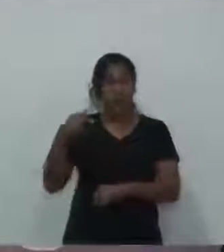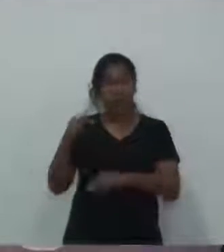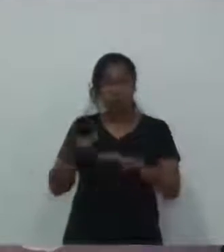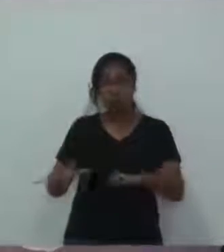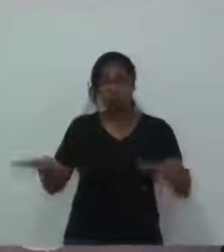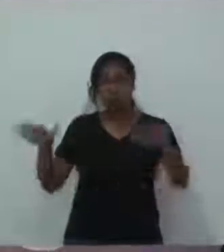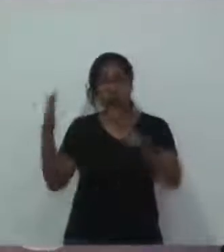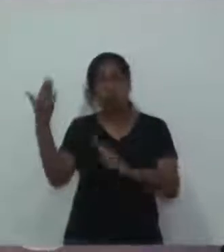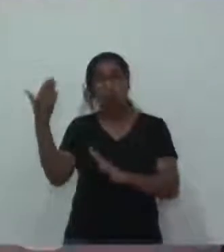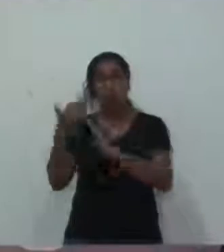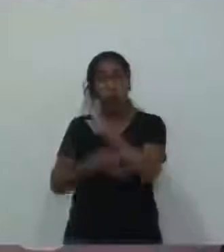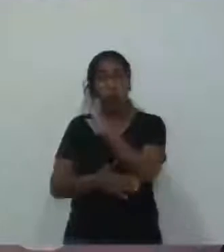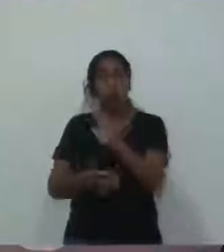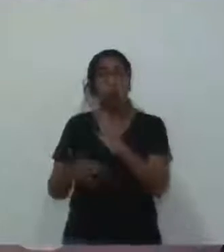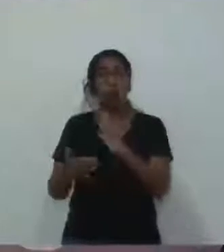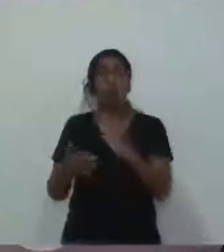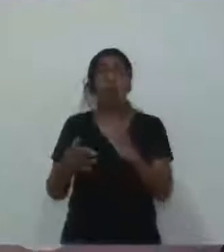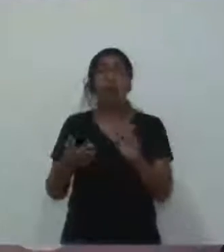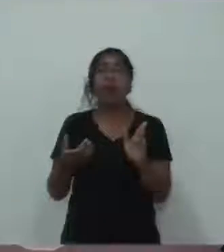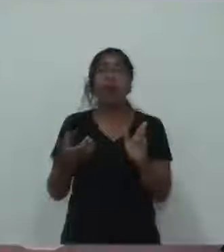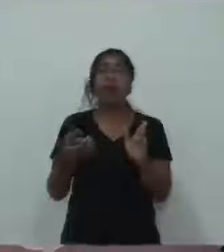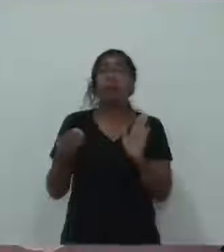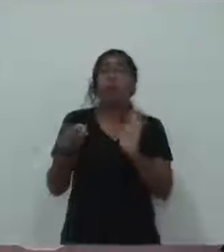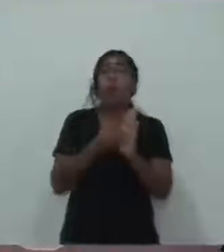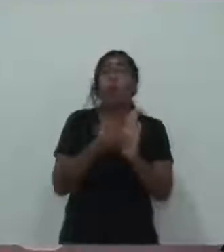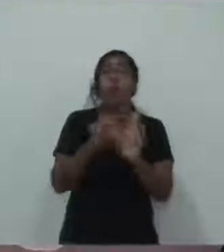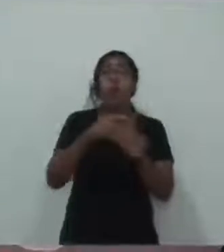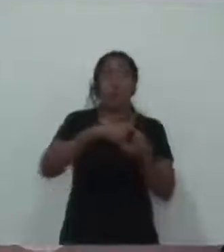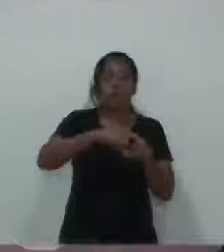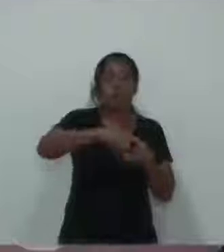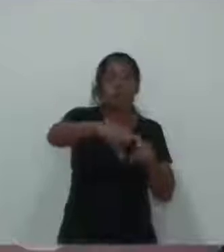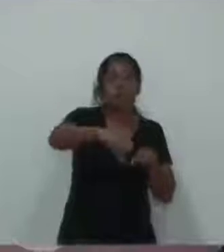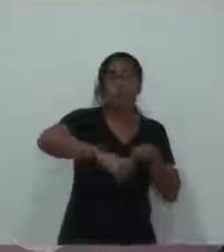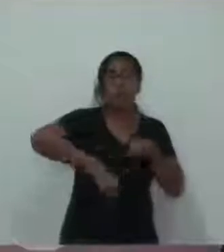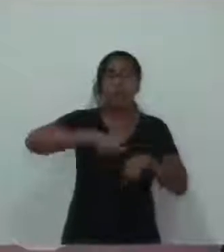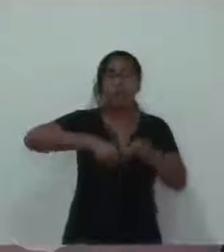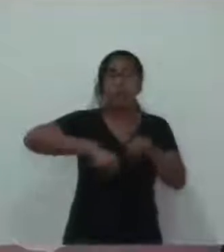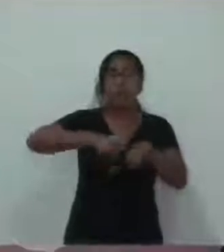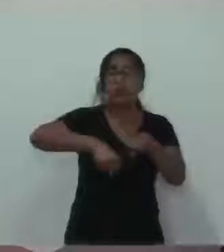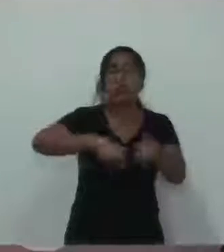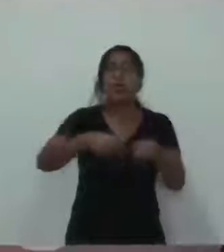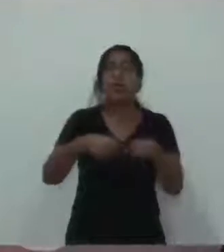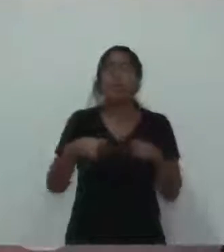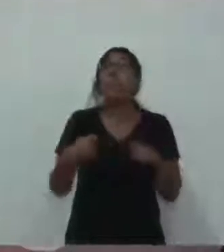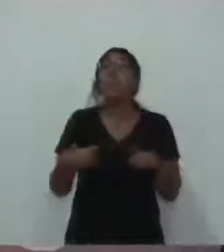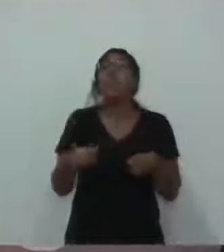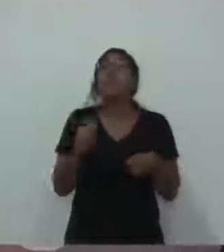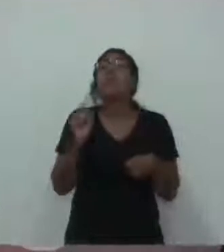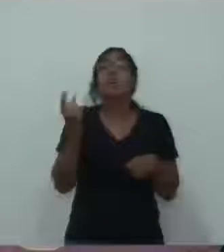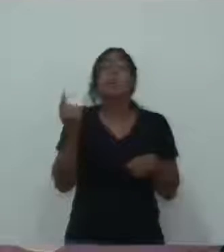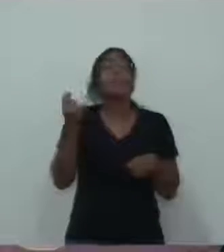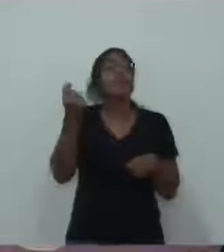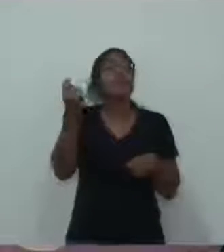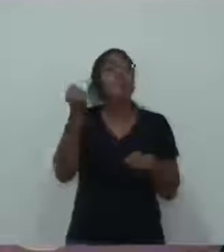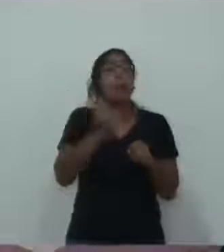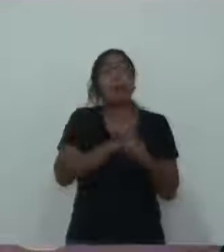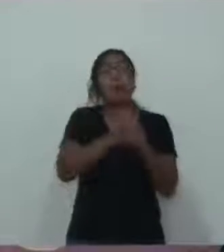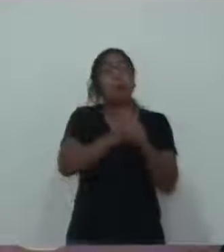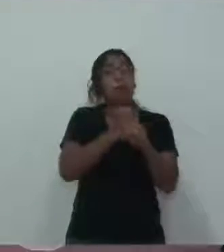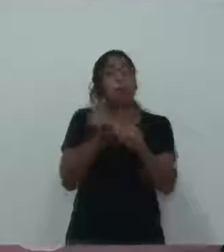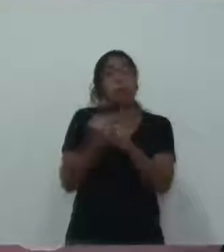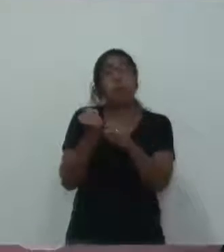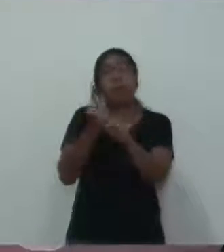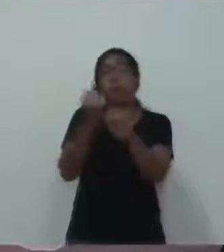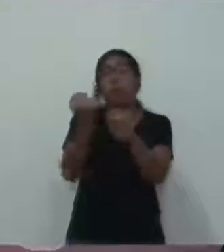o ciclovia em um monte de lugar, isso cria custo, né? Não montar um sistema de